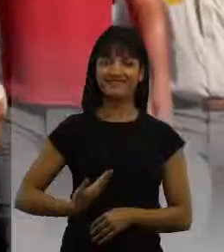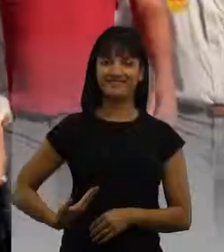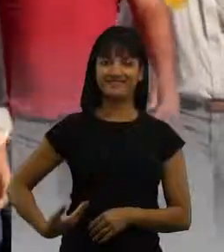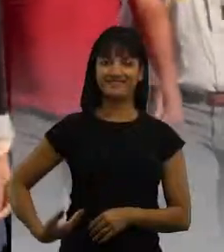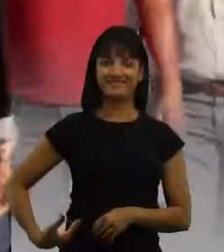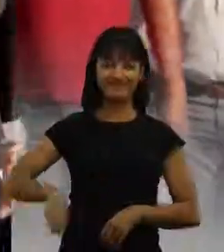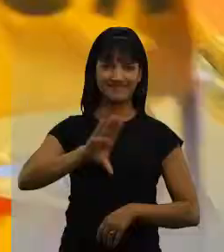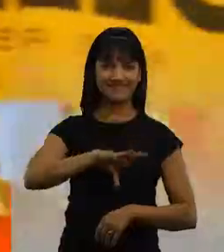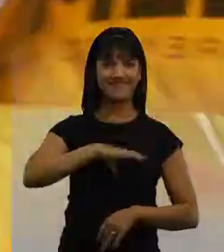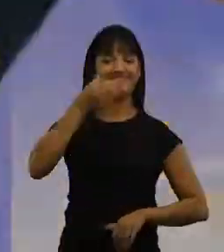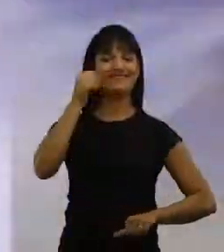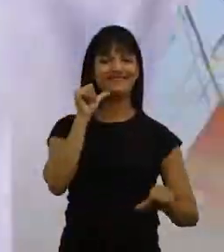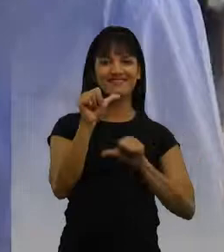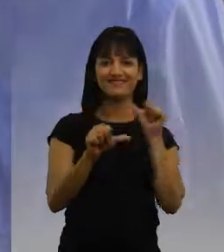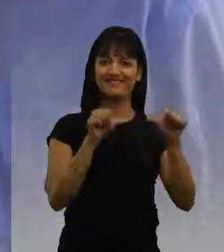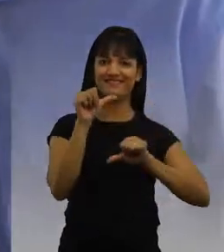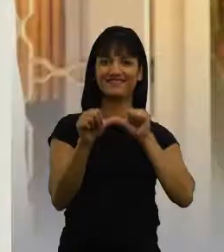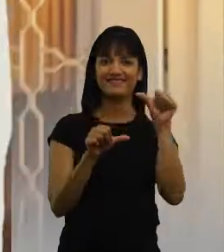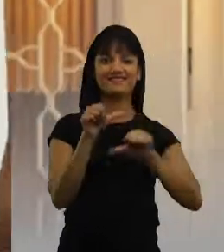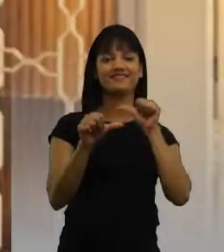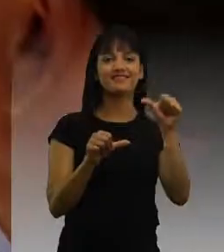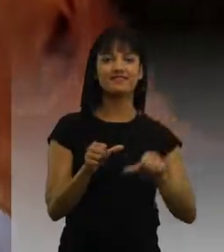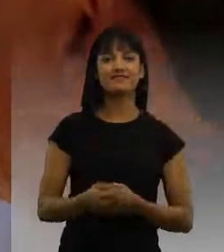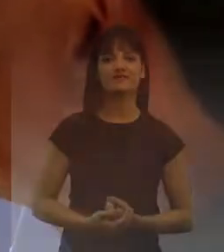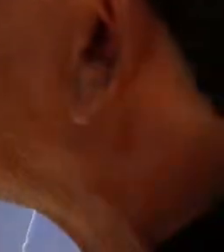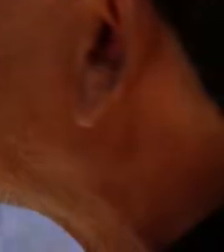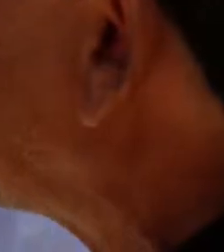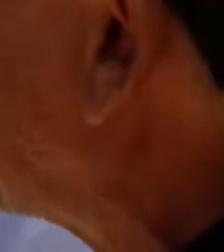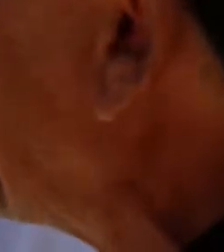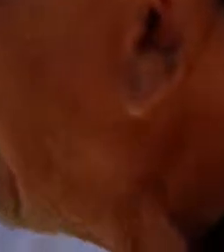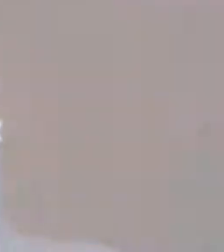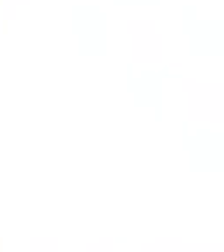governador Atitude para mudar A CIDADE NO A CIDADE